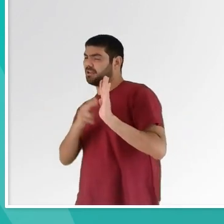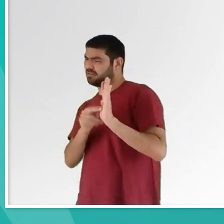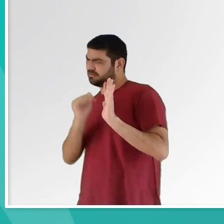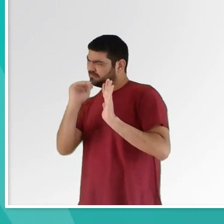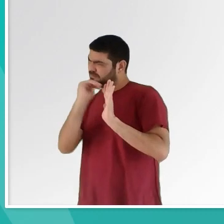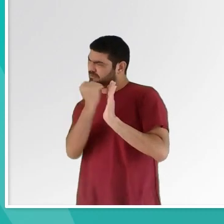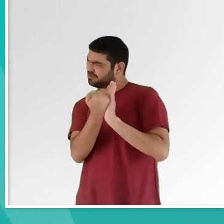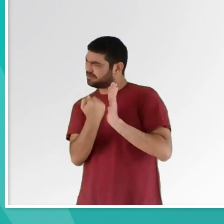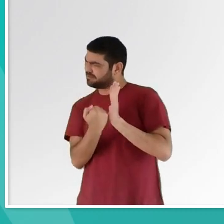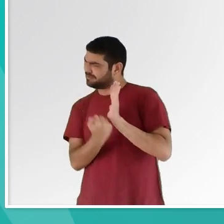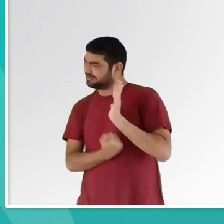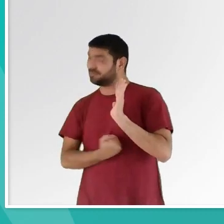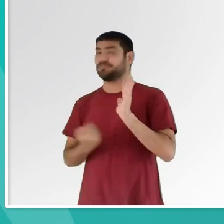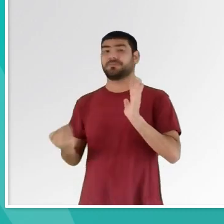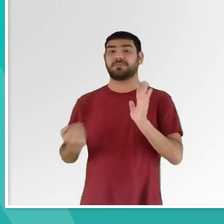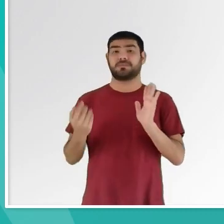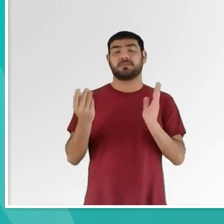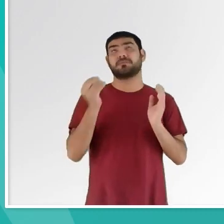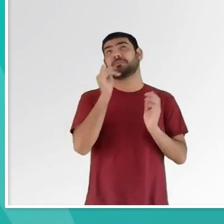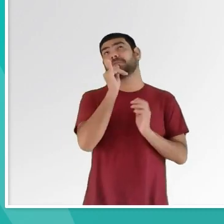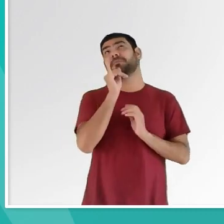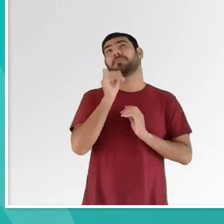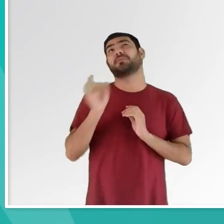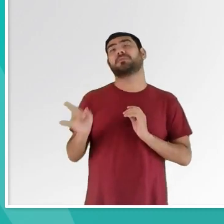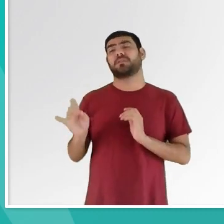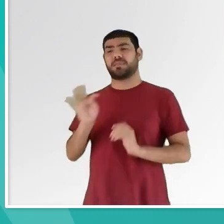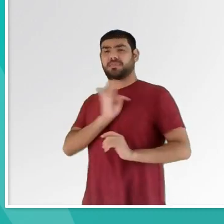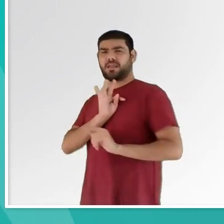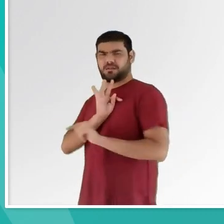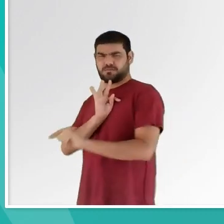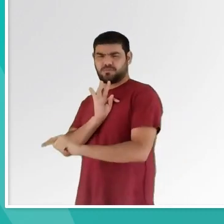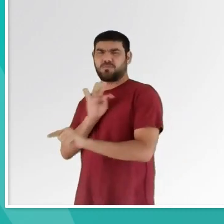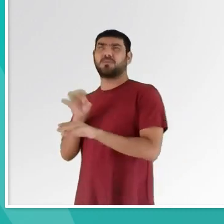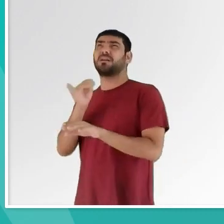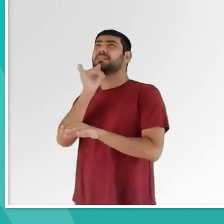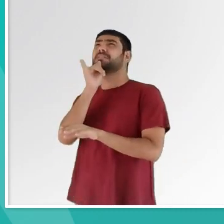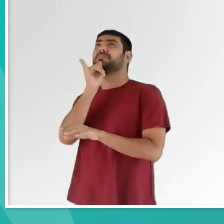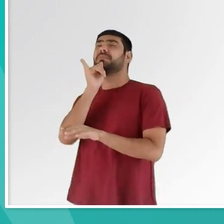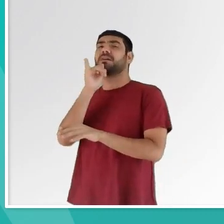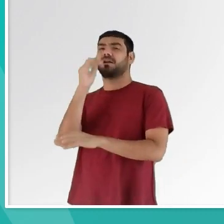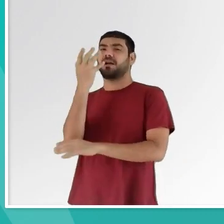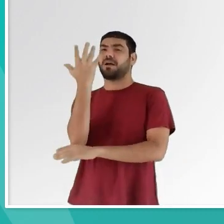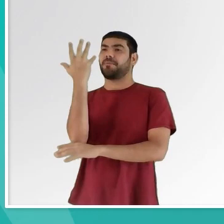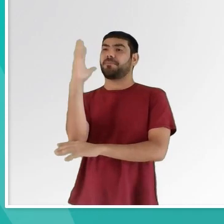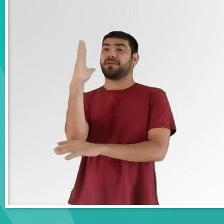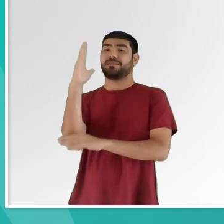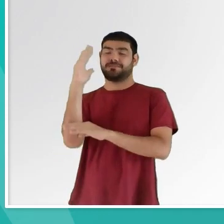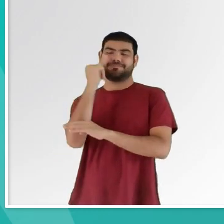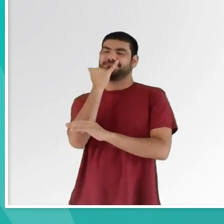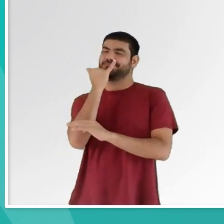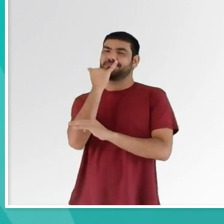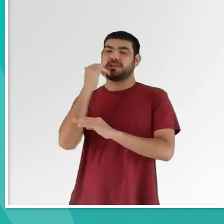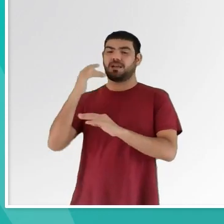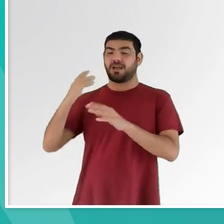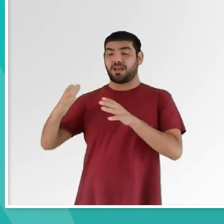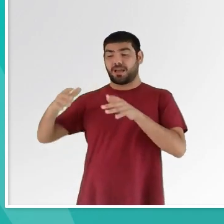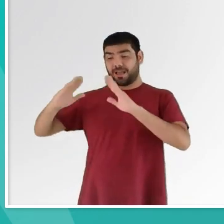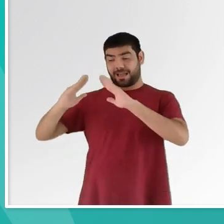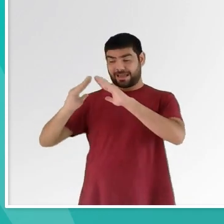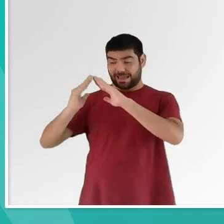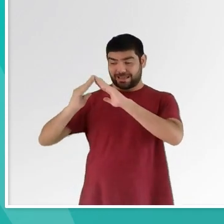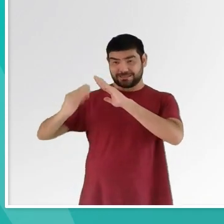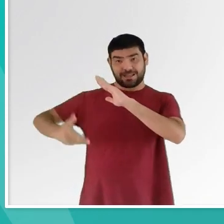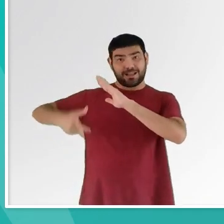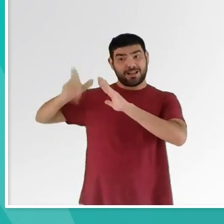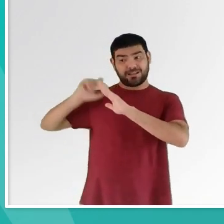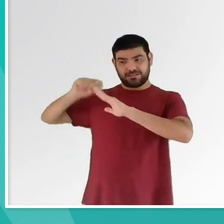Nós podemos colocar como exemplo de desenho técnico também a planta de uma casa que o engenheiro e o arquiteto faz, né? Eles